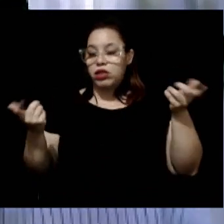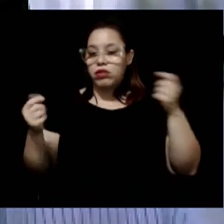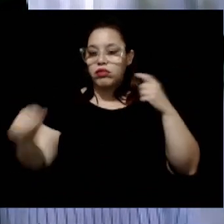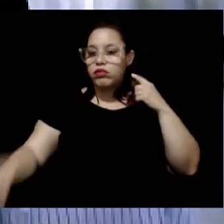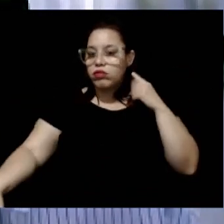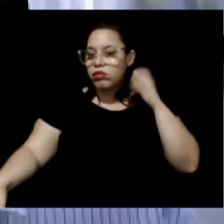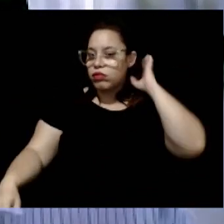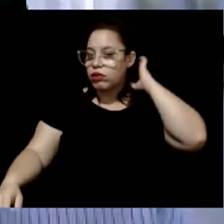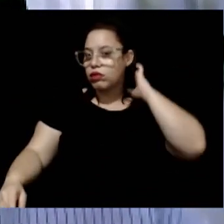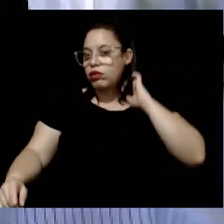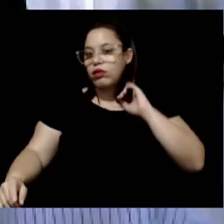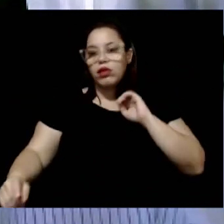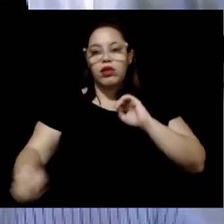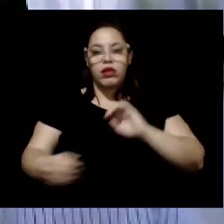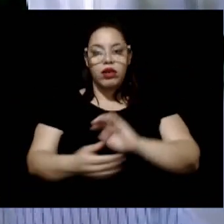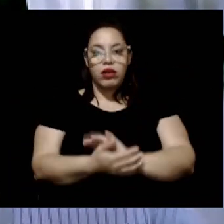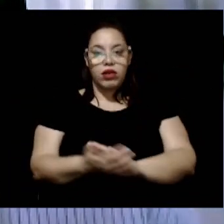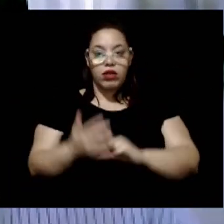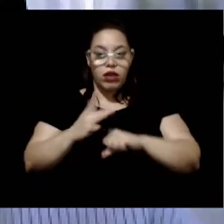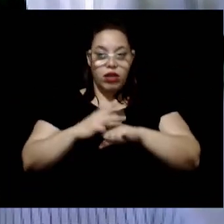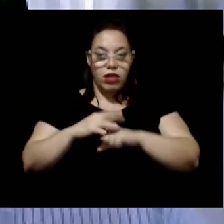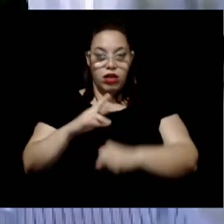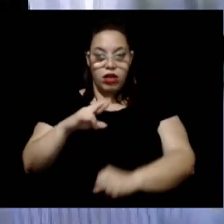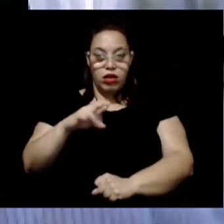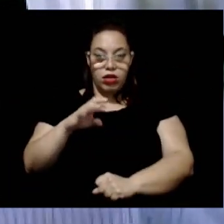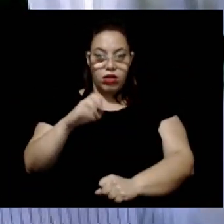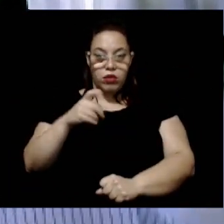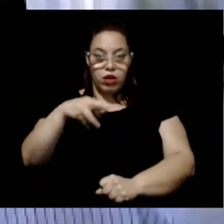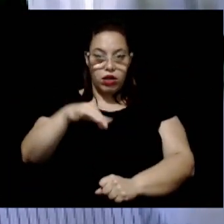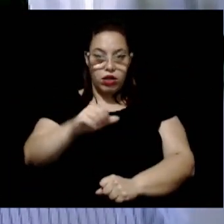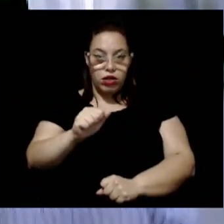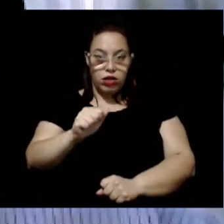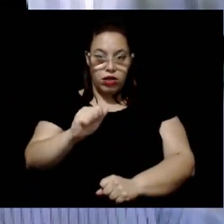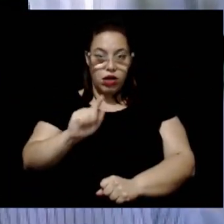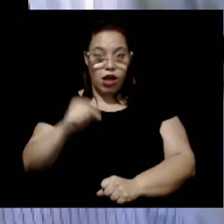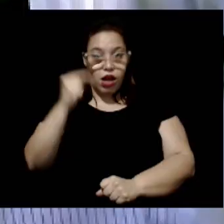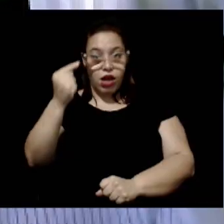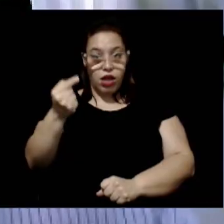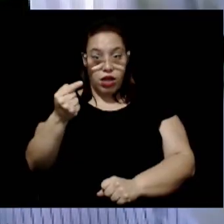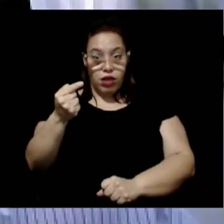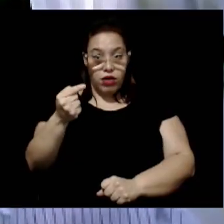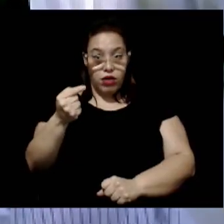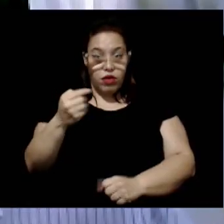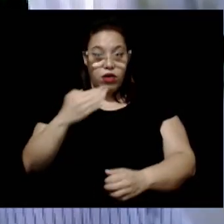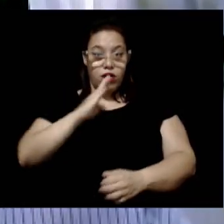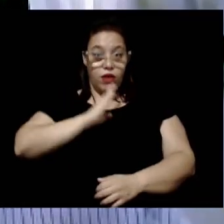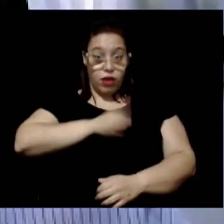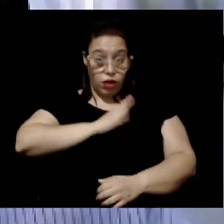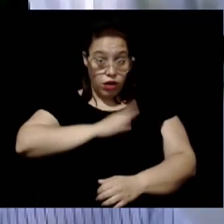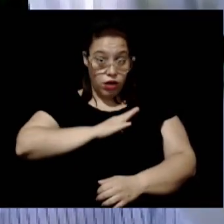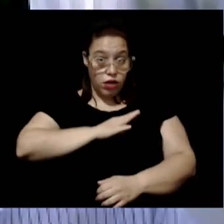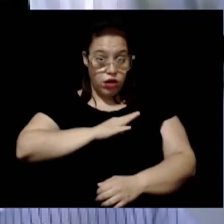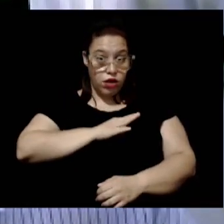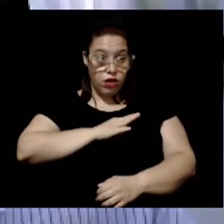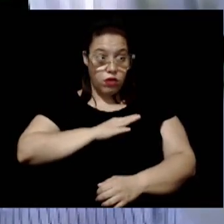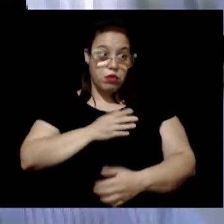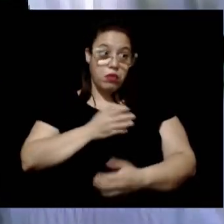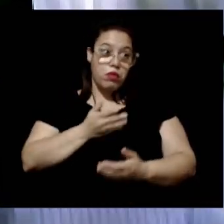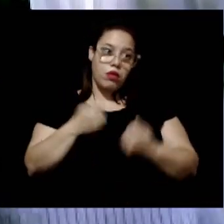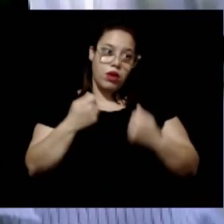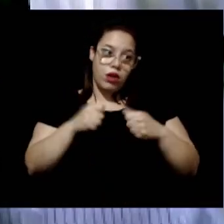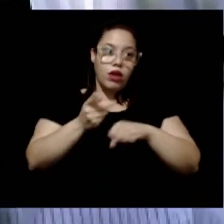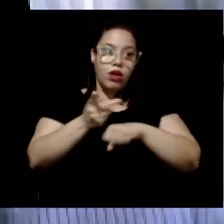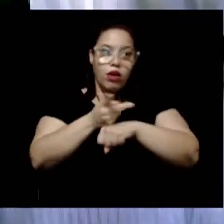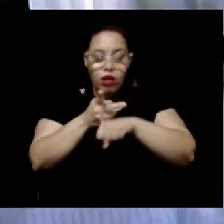penso que uma doença reumática está afetando, além do esqueleto, está afetando o coração, talvez eu precise explorar